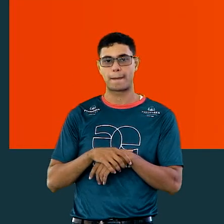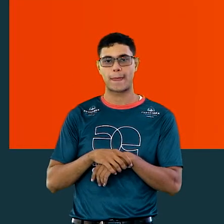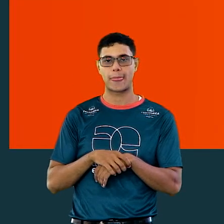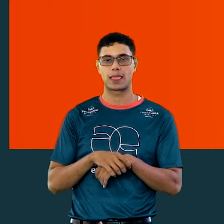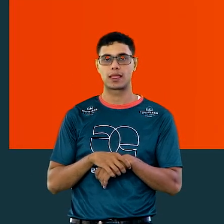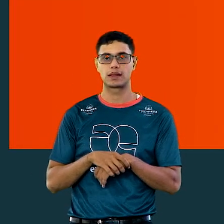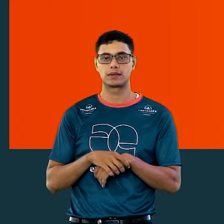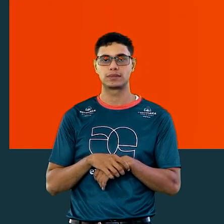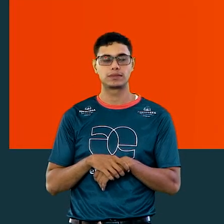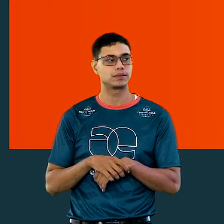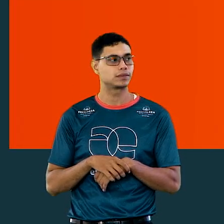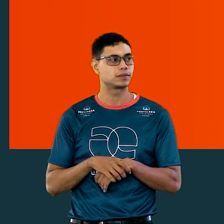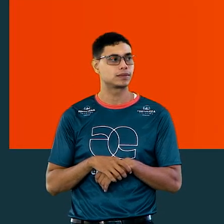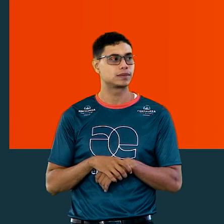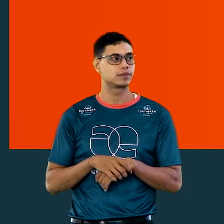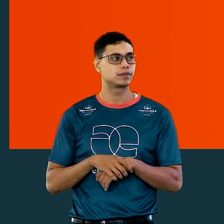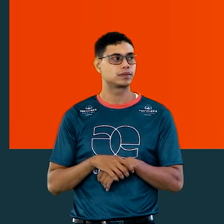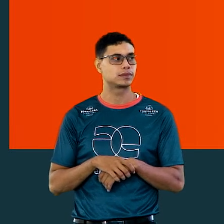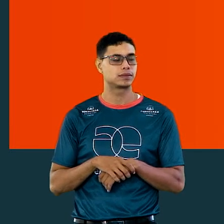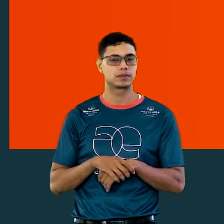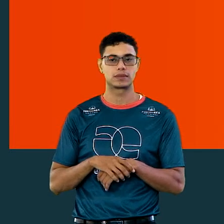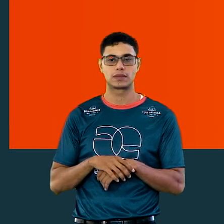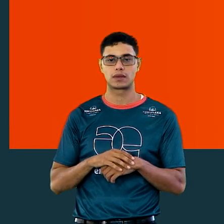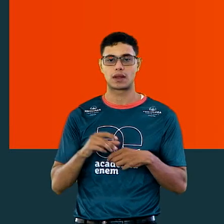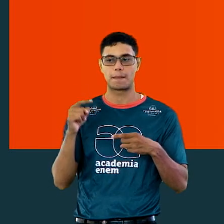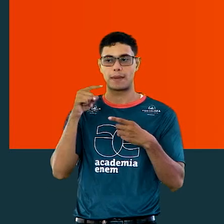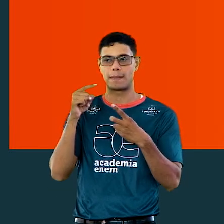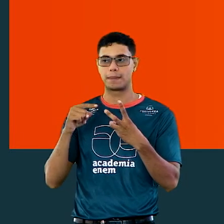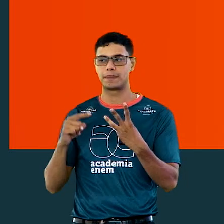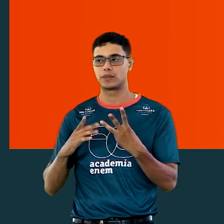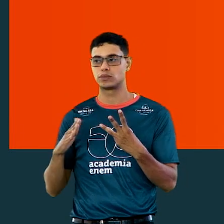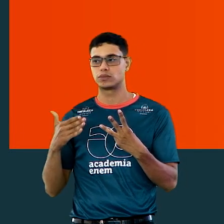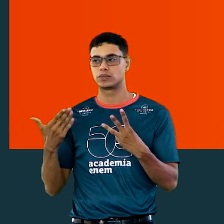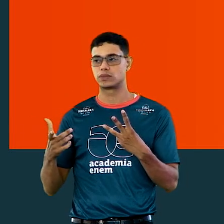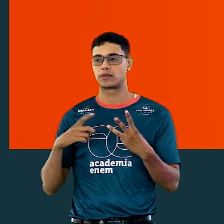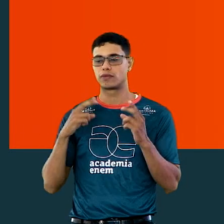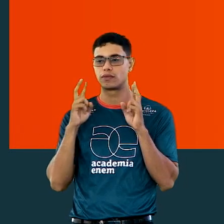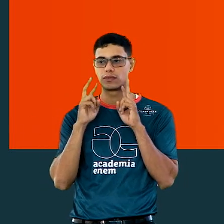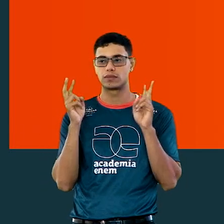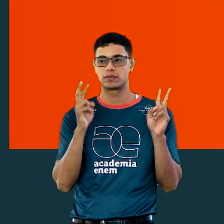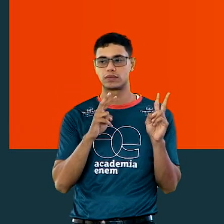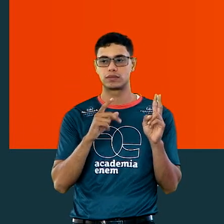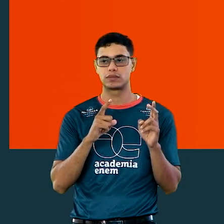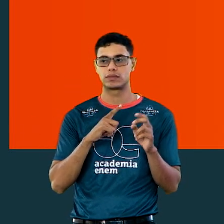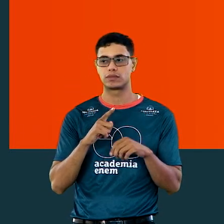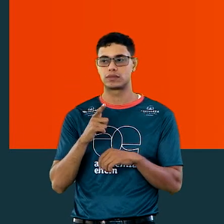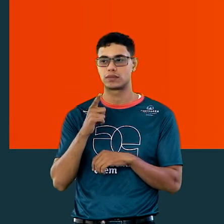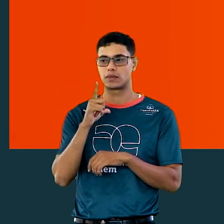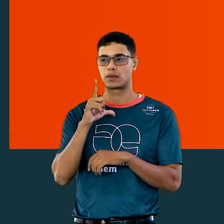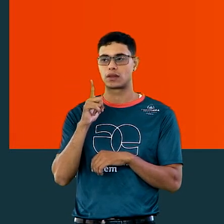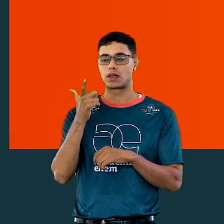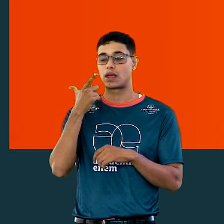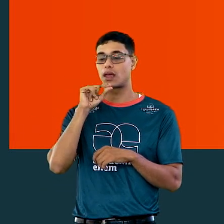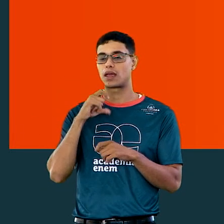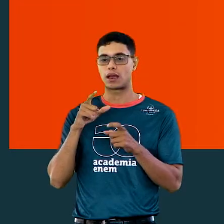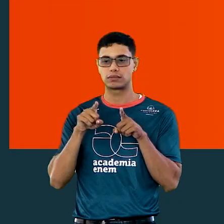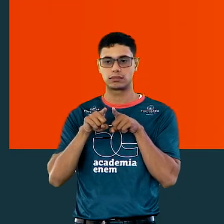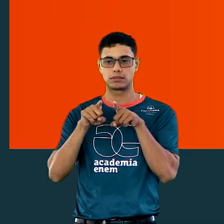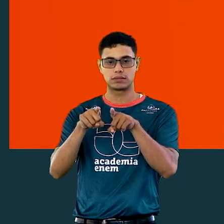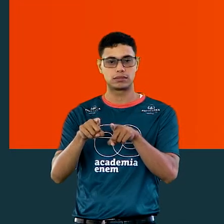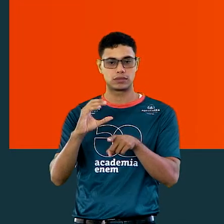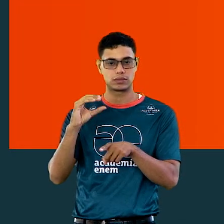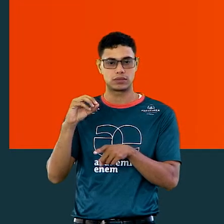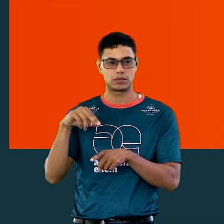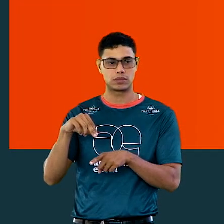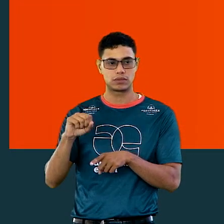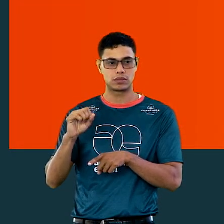as escolhas. Então vamos lá, a ordem é: olha primeiramente quem é constante.